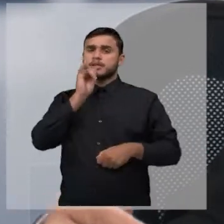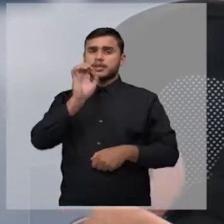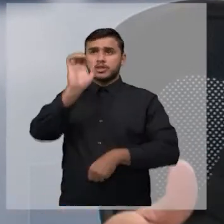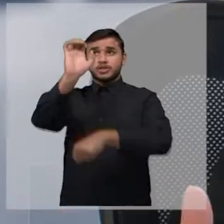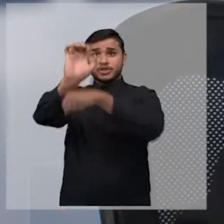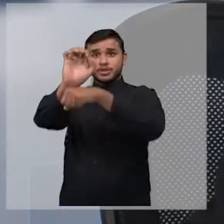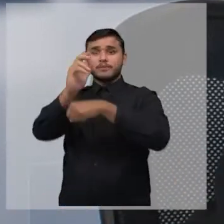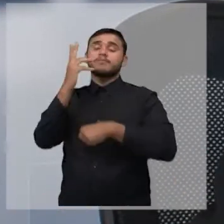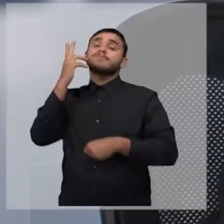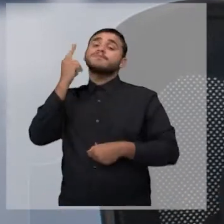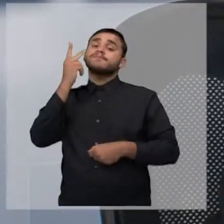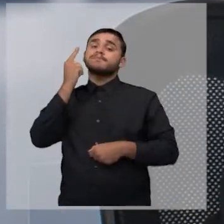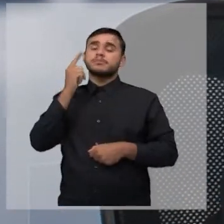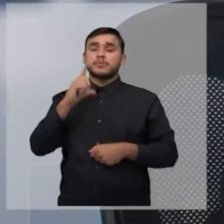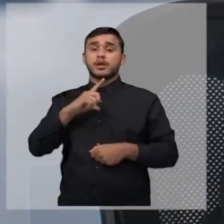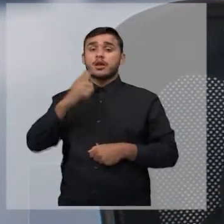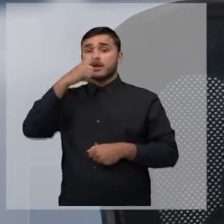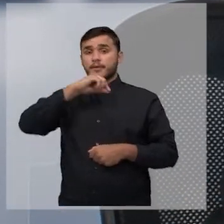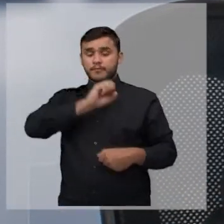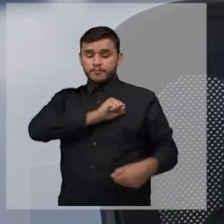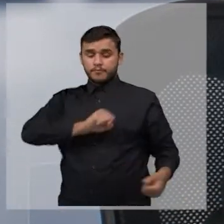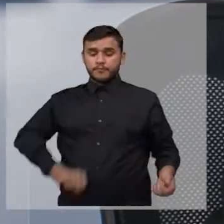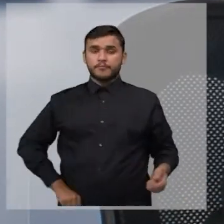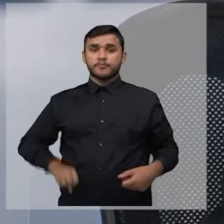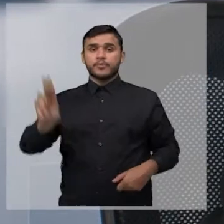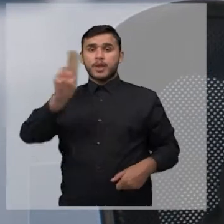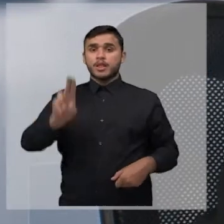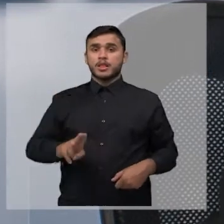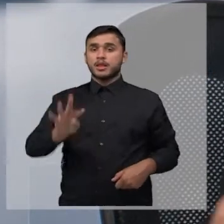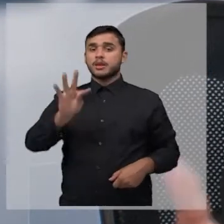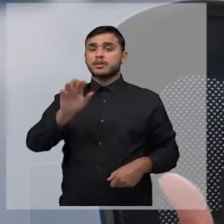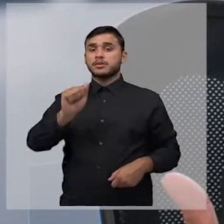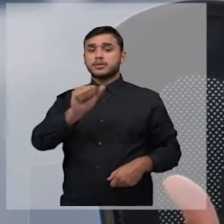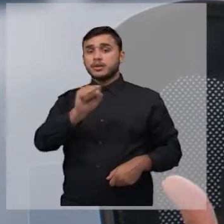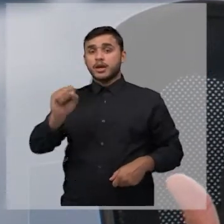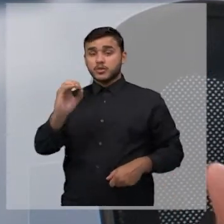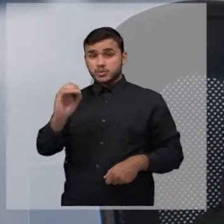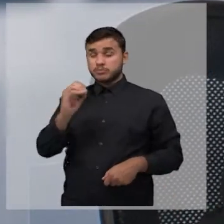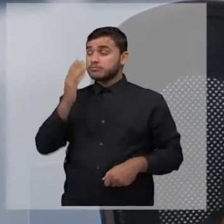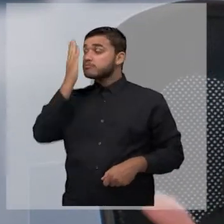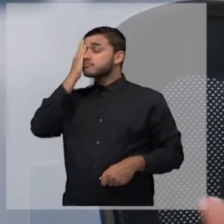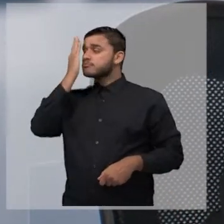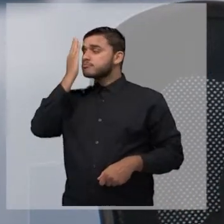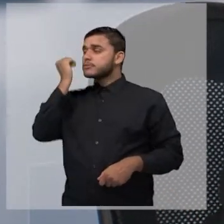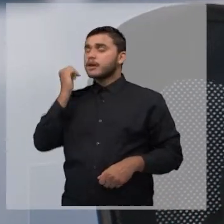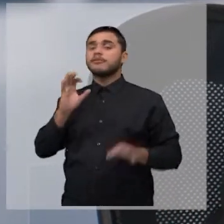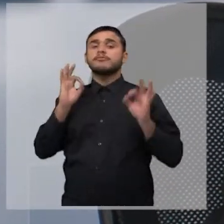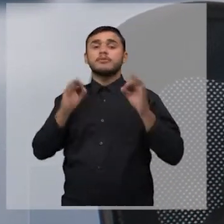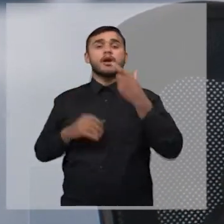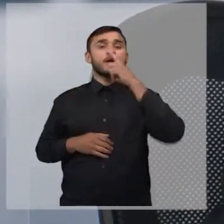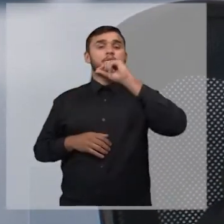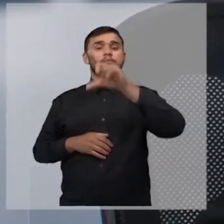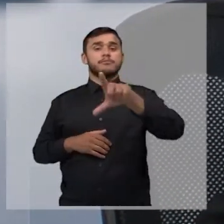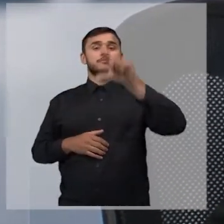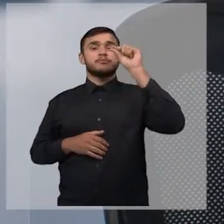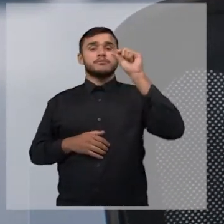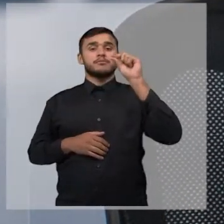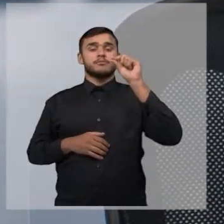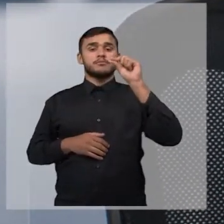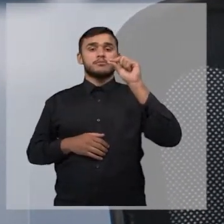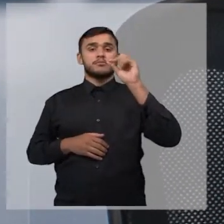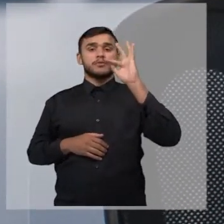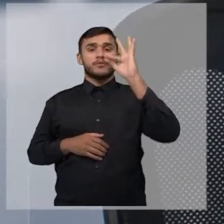nós sentimos que o senador Tasso Gereissati se antecipou e já escolheu o nome do